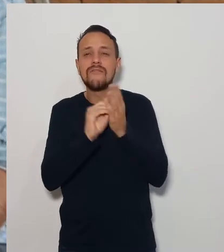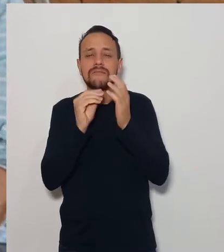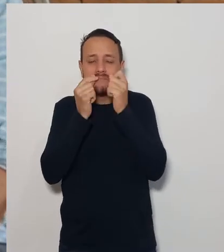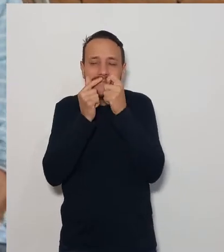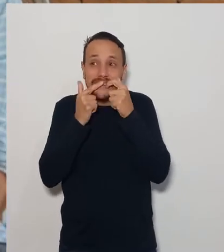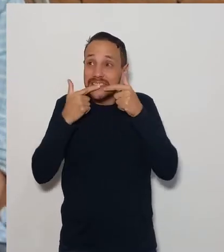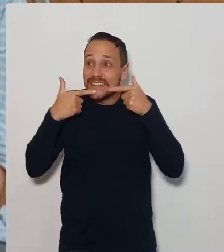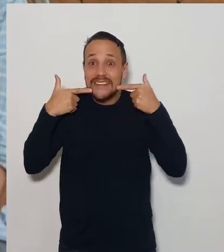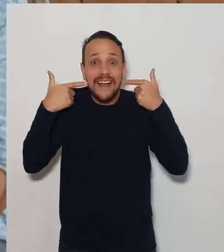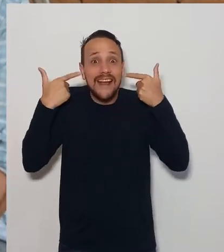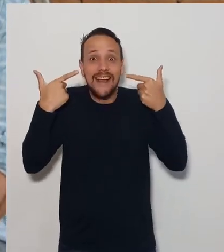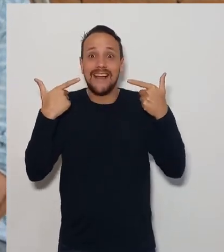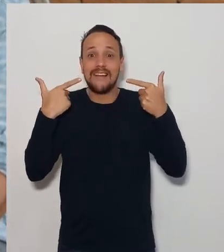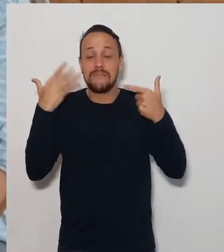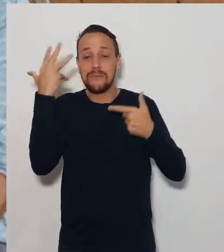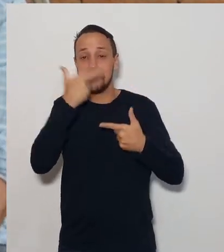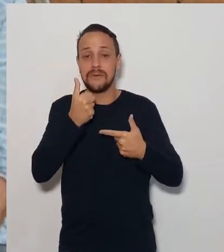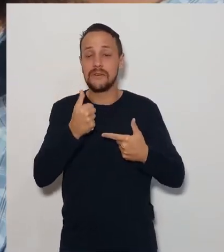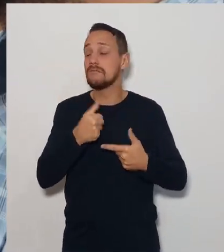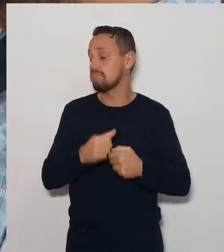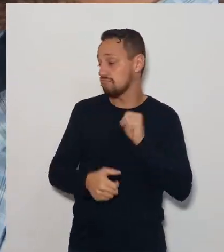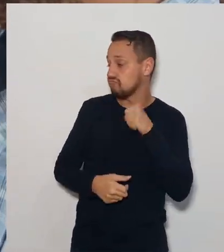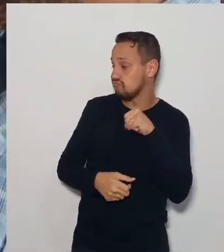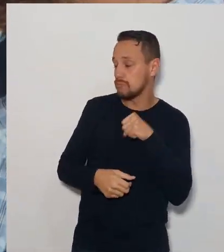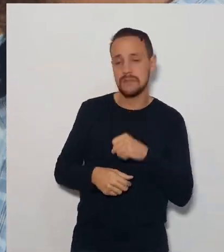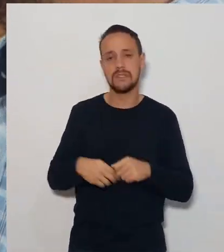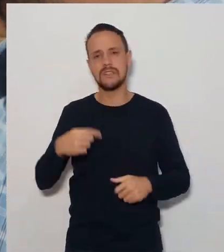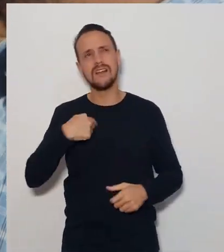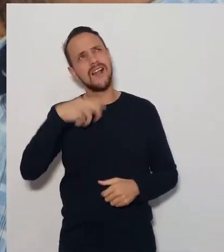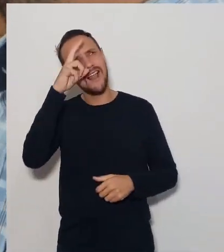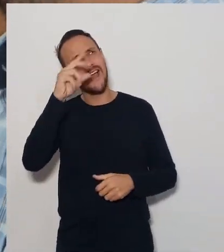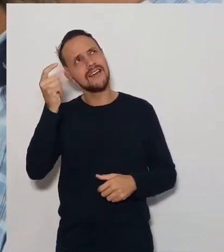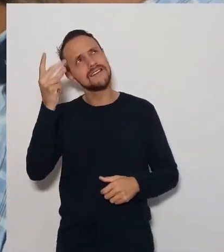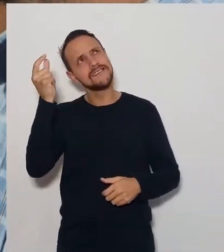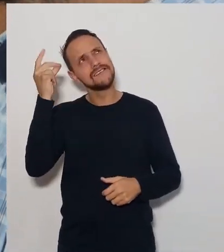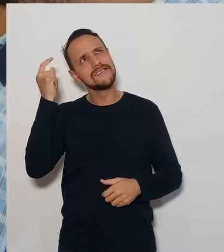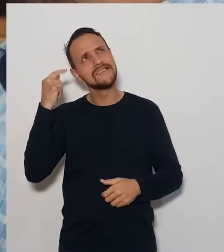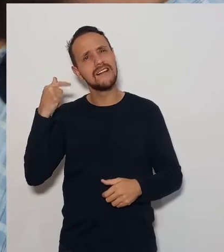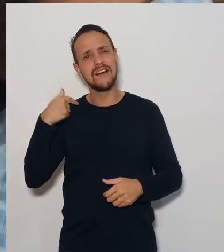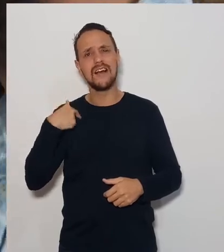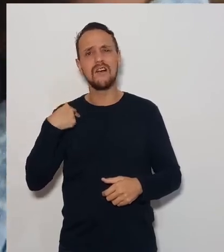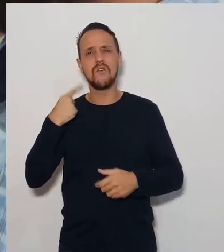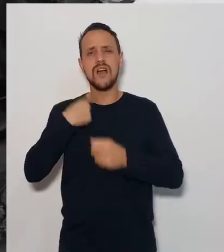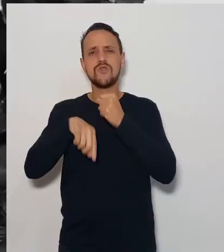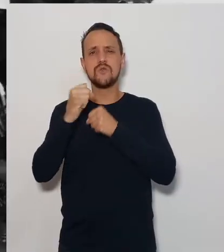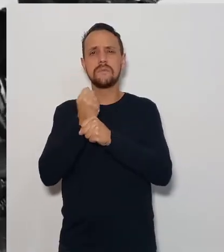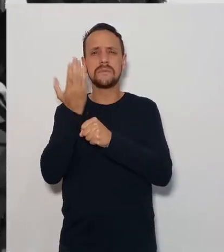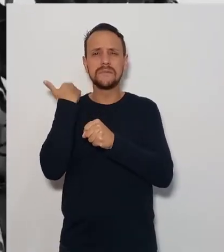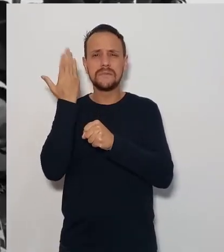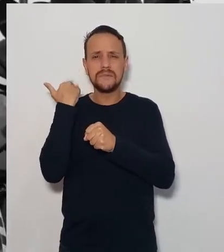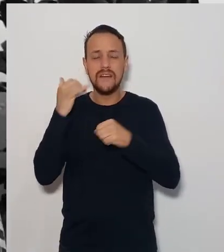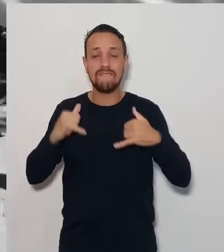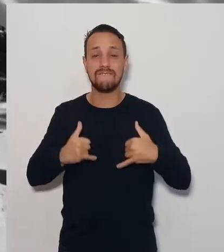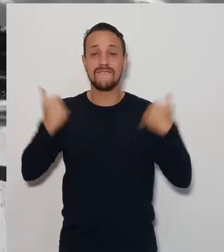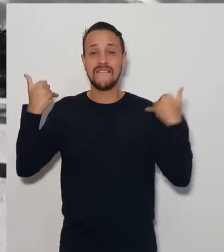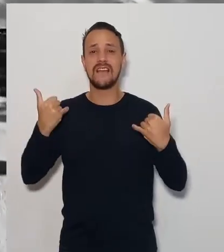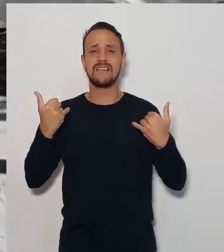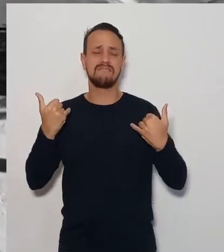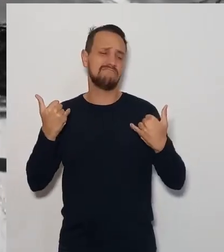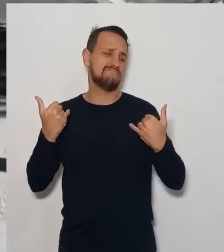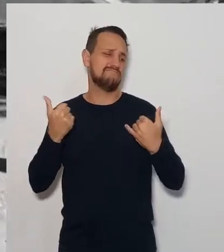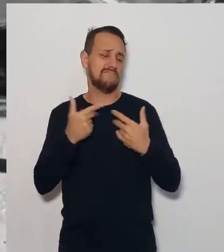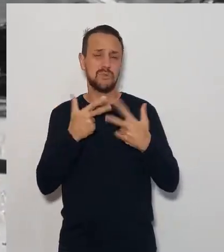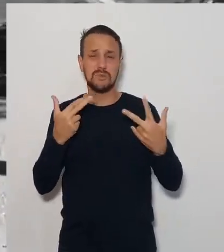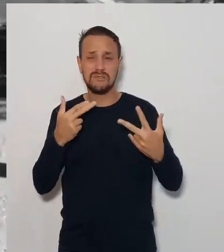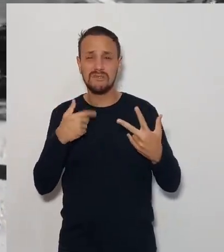sorriso bonito no rosto do povo. Ai, meu, tô até me lembrando o homem da festa de FIP do ano passado. Uhum. Ai, foi uma